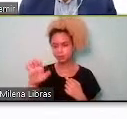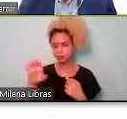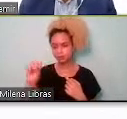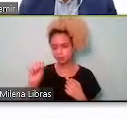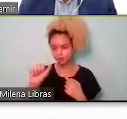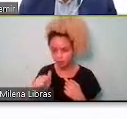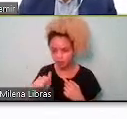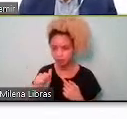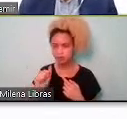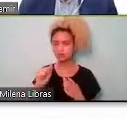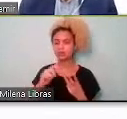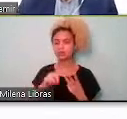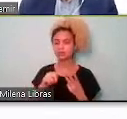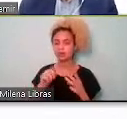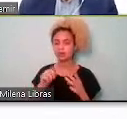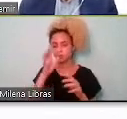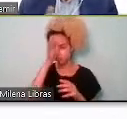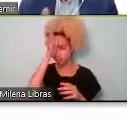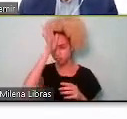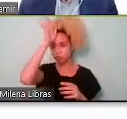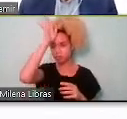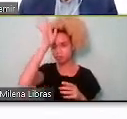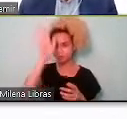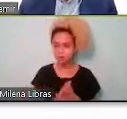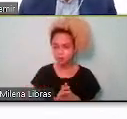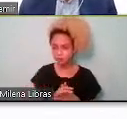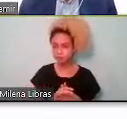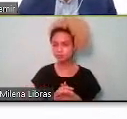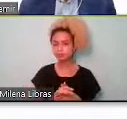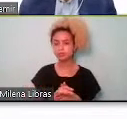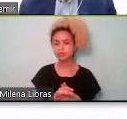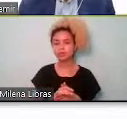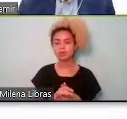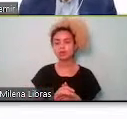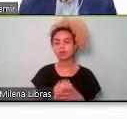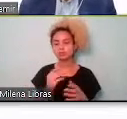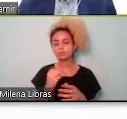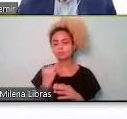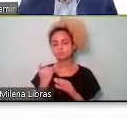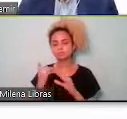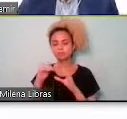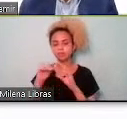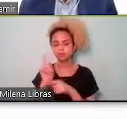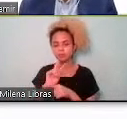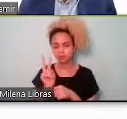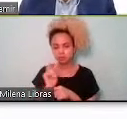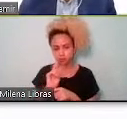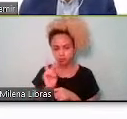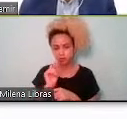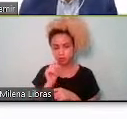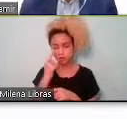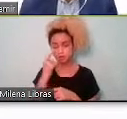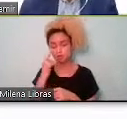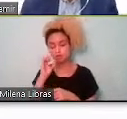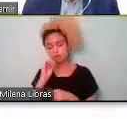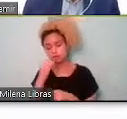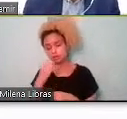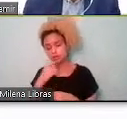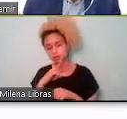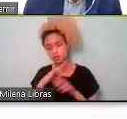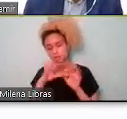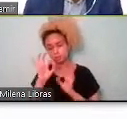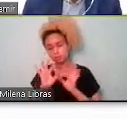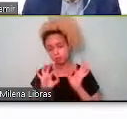de segurança, para enviar a sua fiscalização, verificar se existe um plano de reforma, um